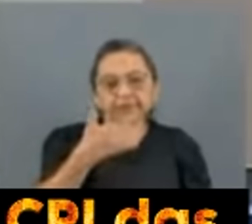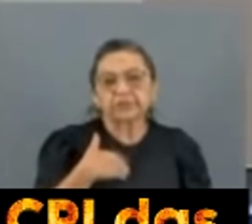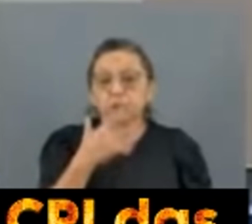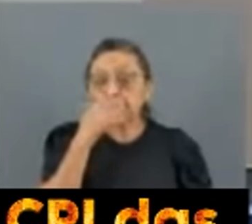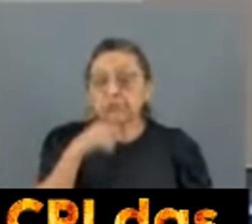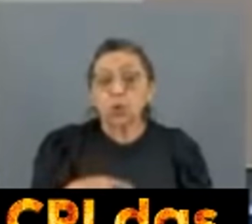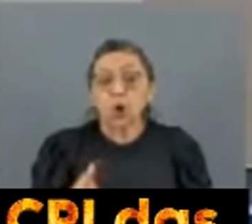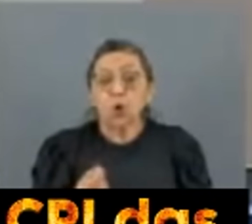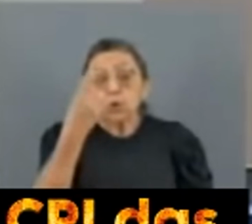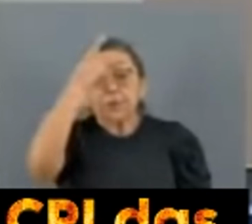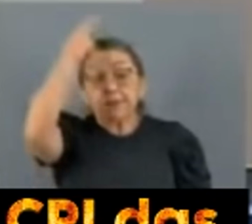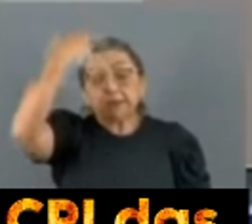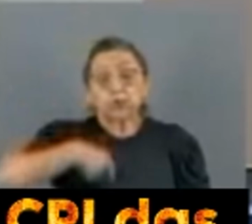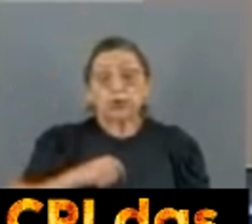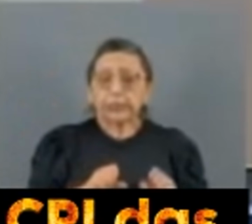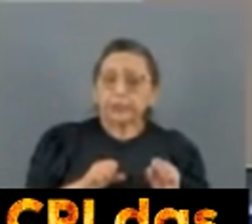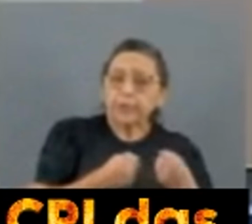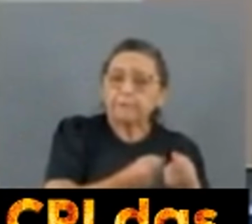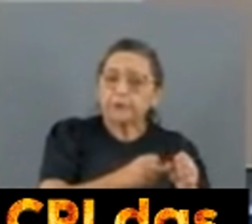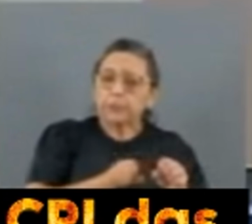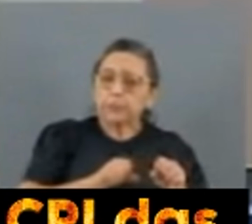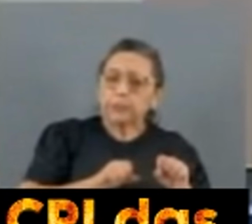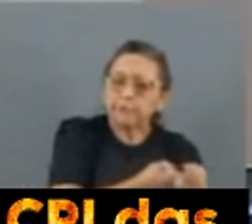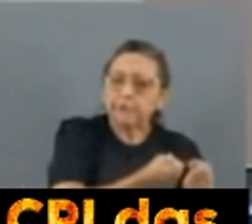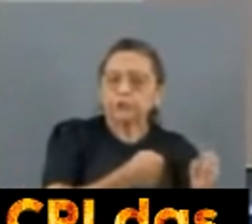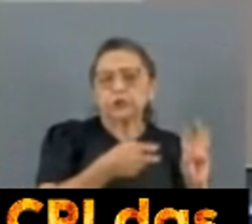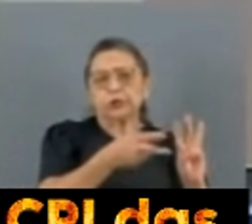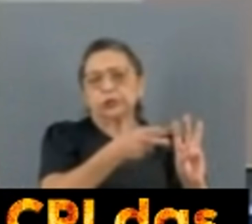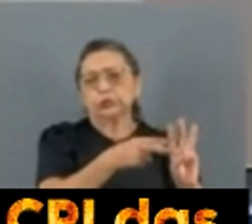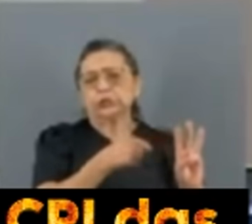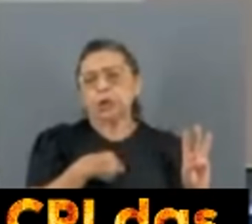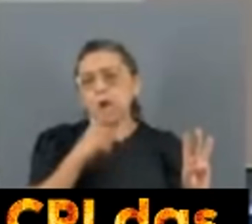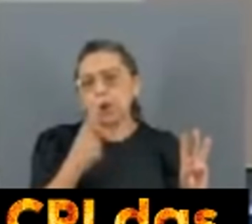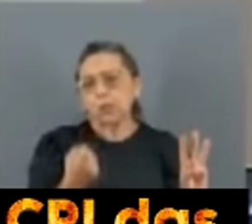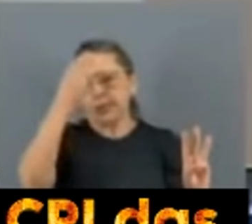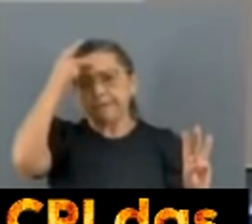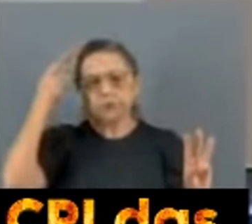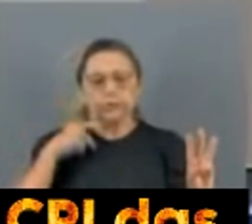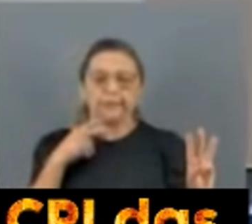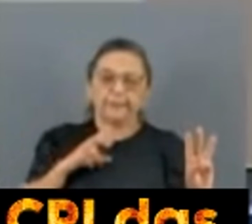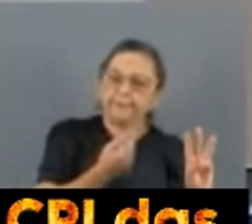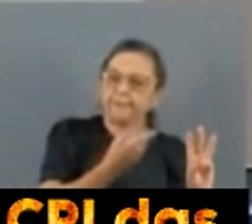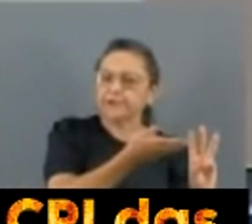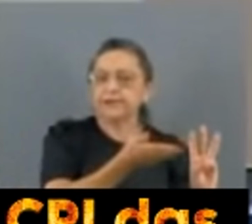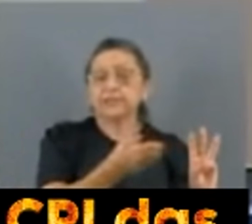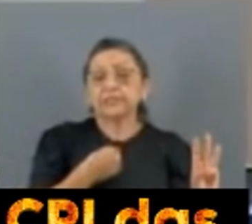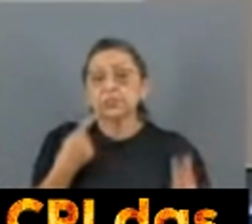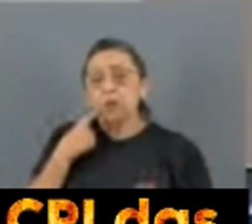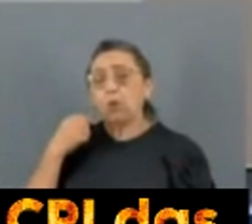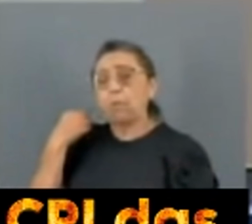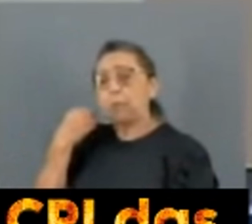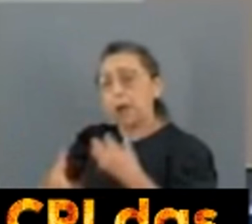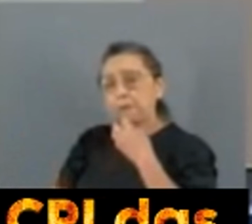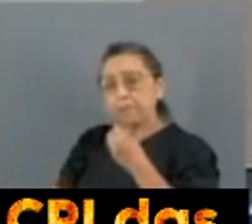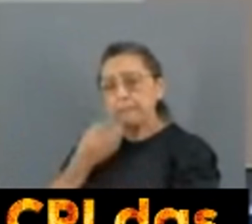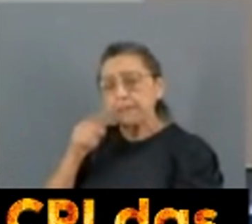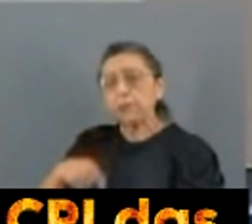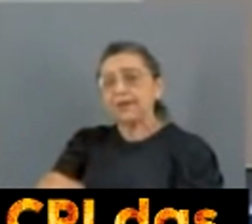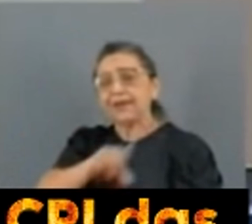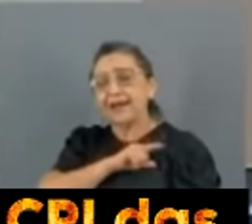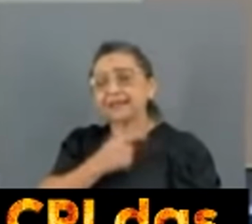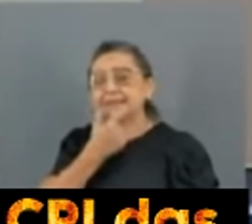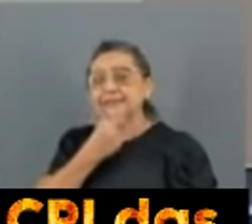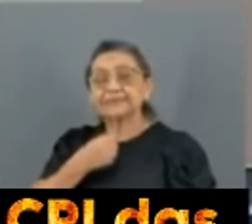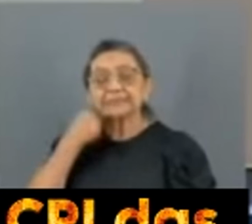que defendia os indígenas. É o senador Mozarito Cavalcante, né? E se eu colocasse o discurso que foi feito pelo